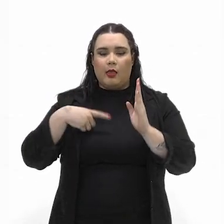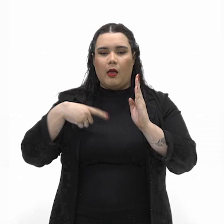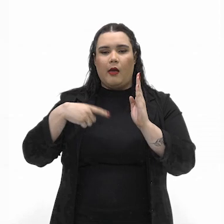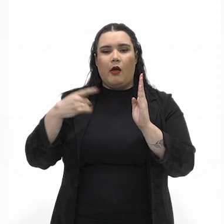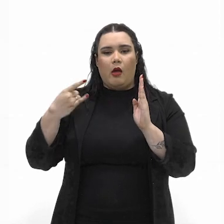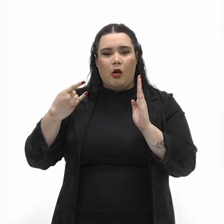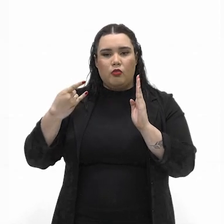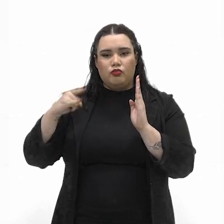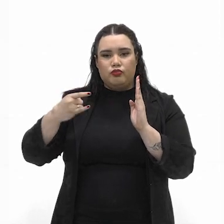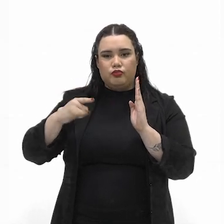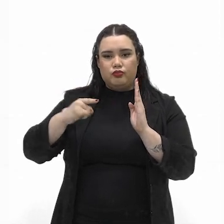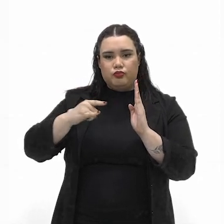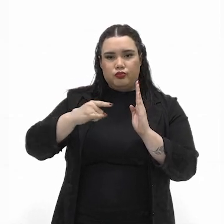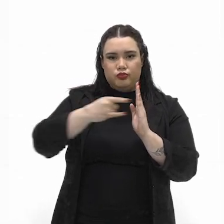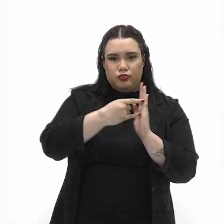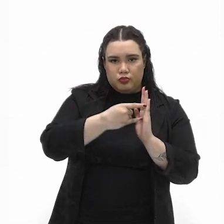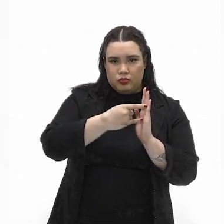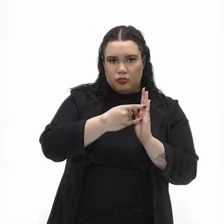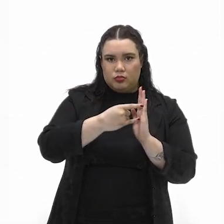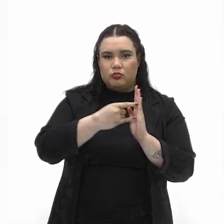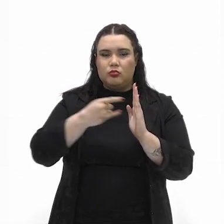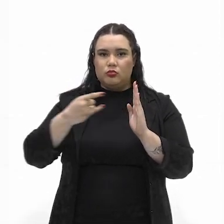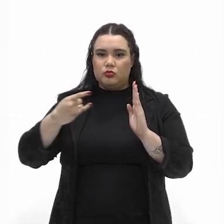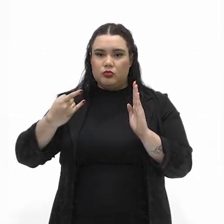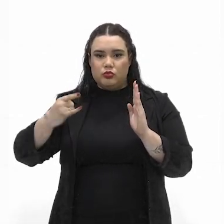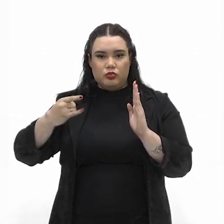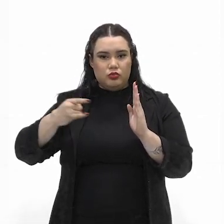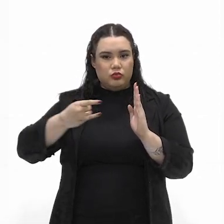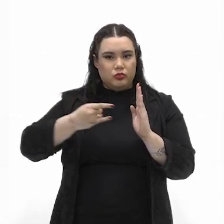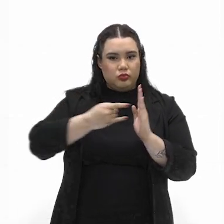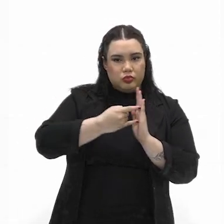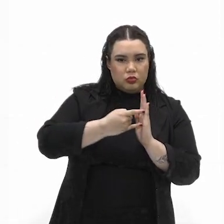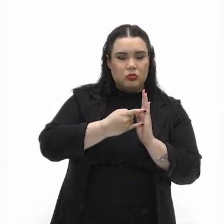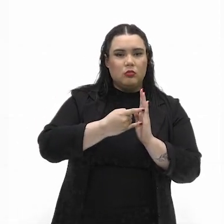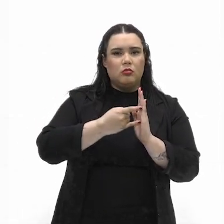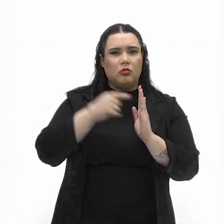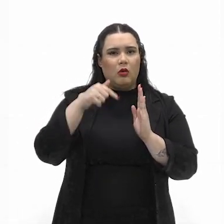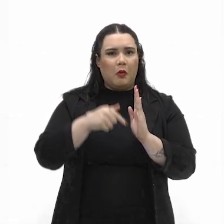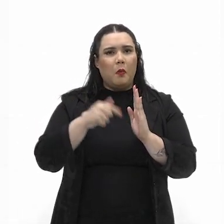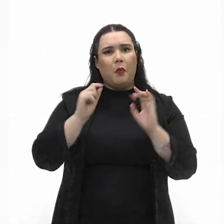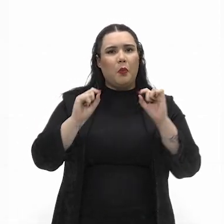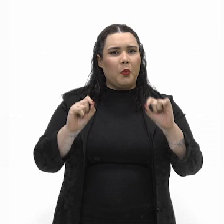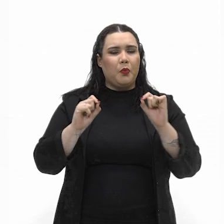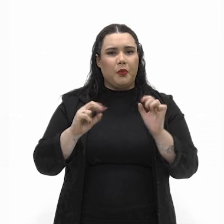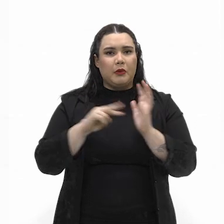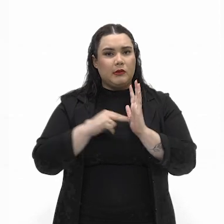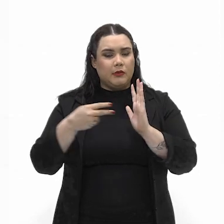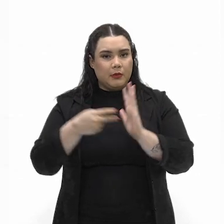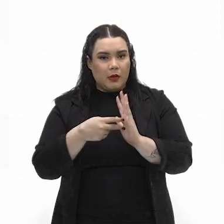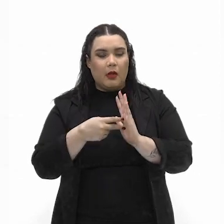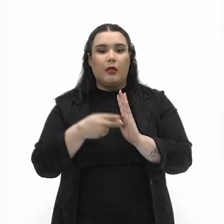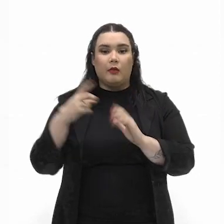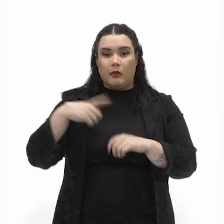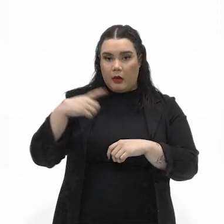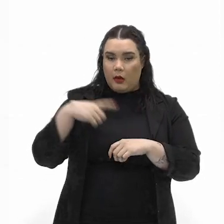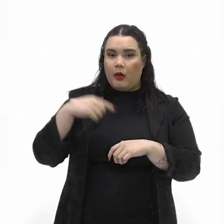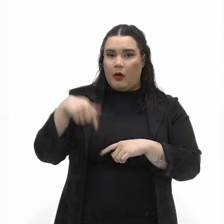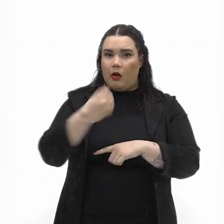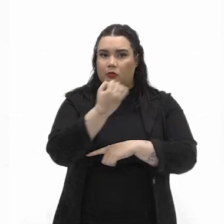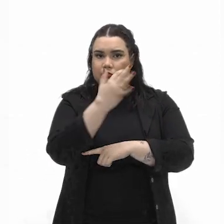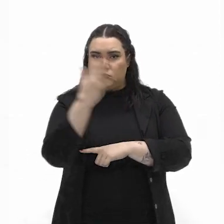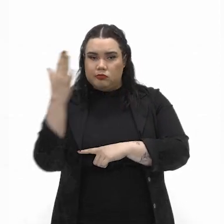eletromagnética, gente. A força eletromagnética também é uma força fundamental que existe na natureza. É